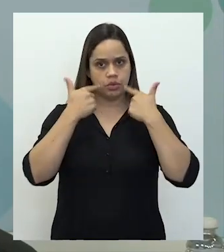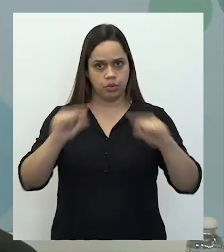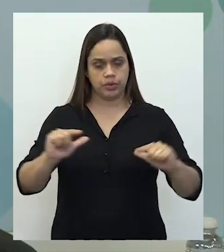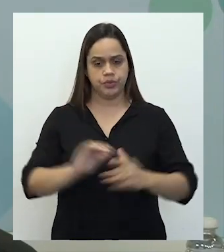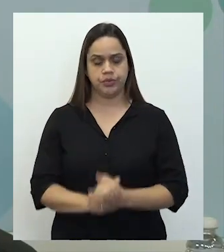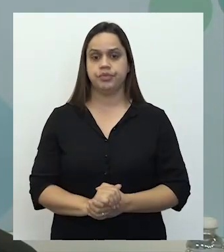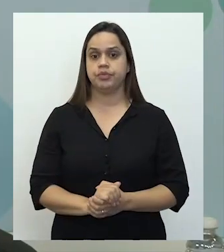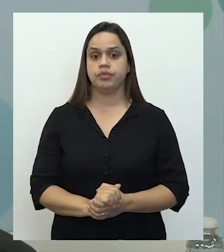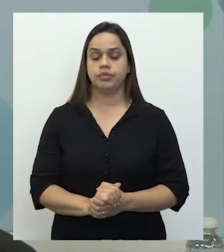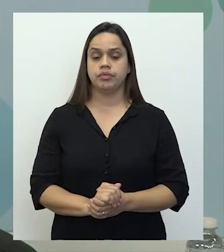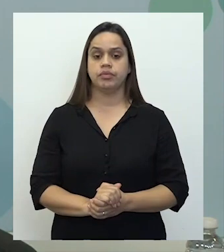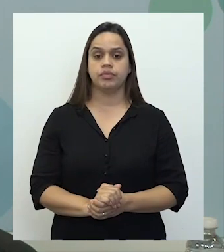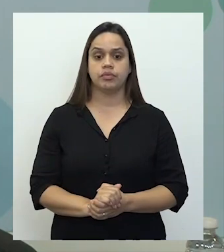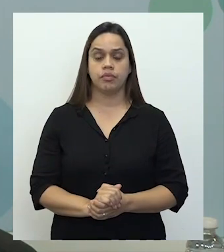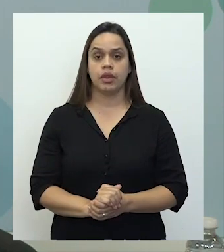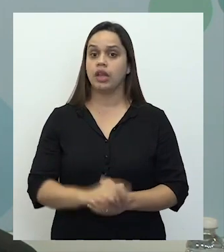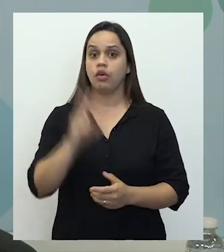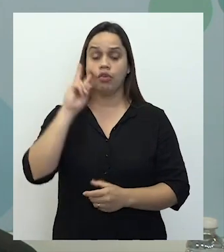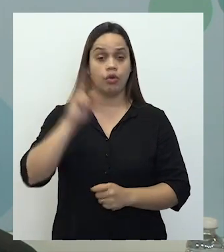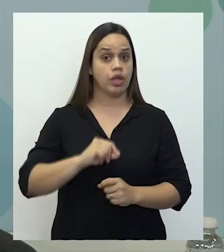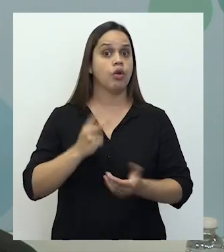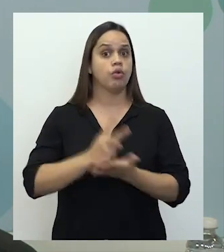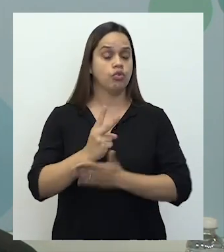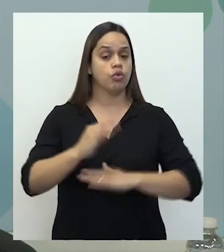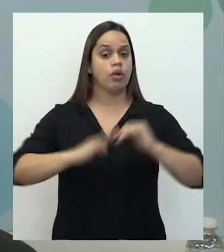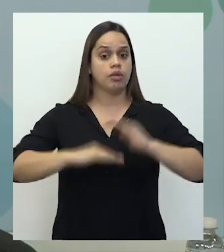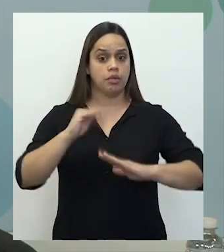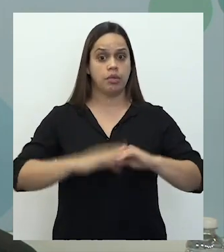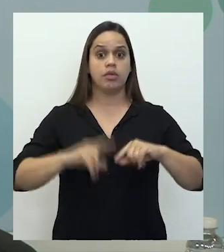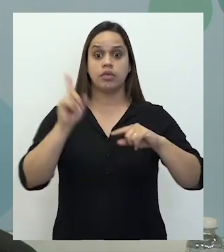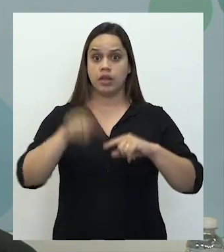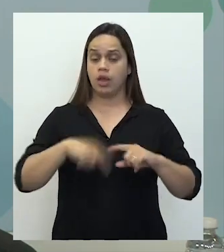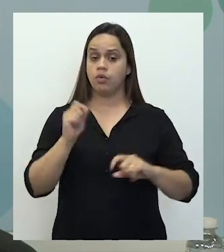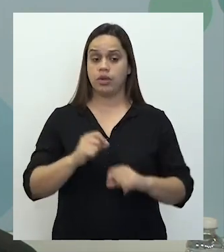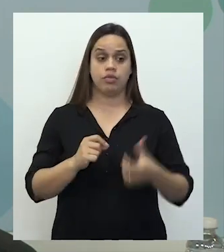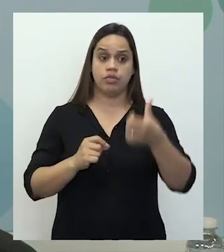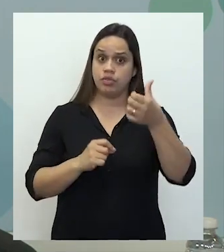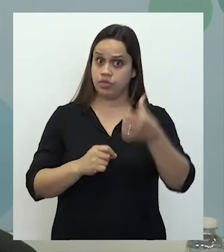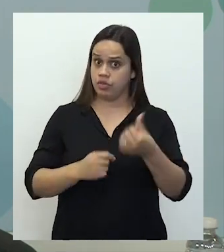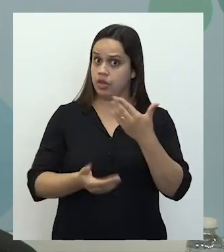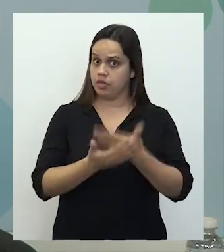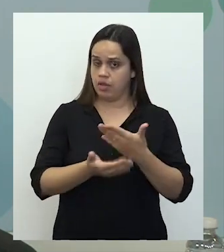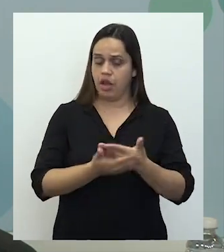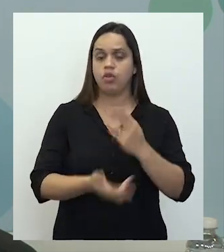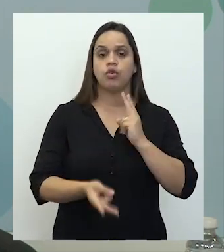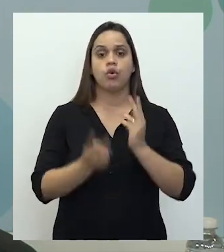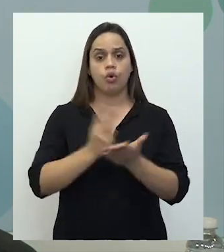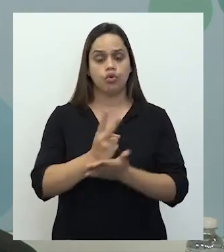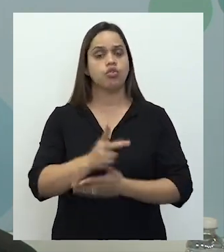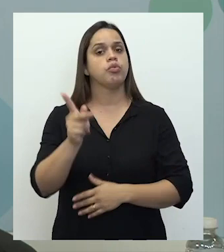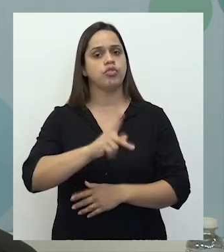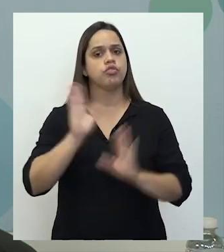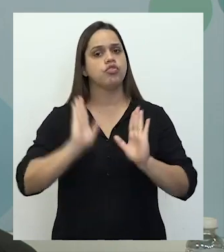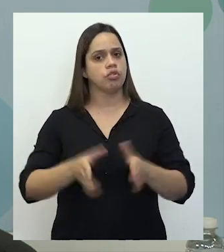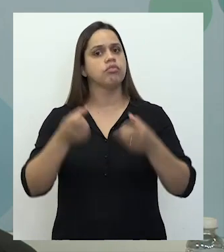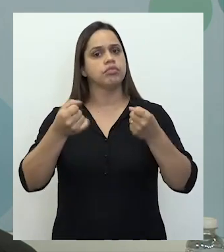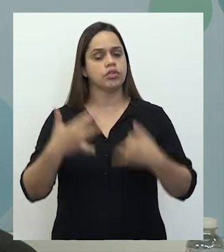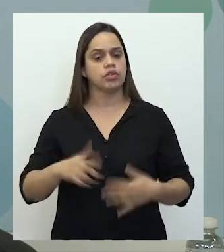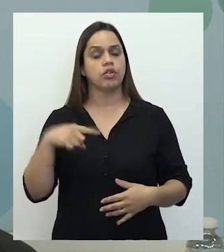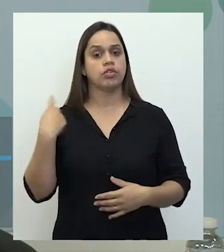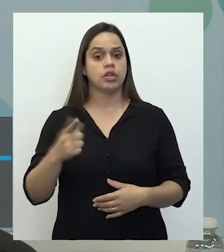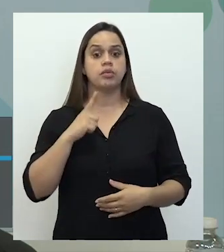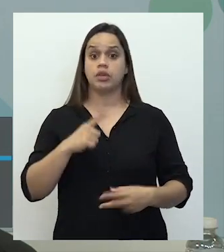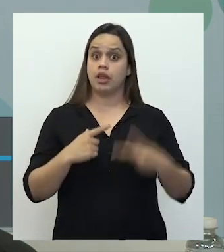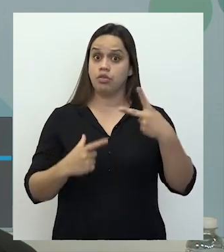ver, a gente continua aí com a habilidade essencial, que serão durante 6 aulas. Então, a gente continua hoje, como o professor Mauro já falou, nós temos